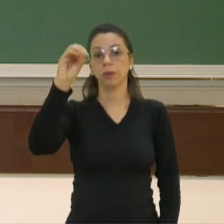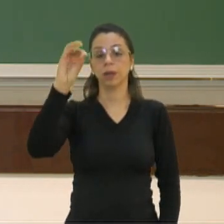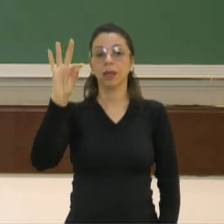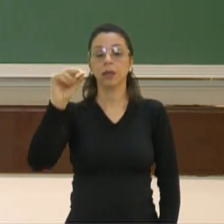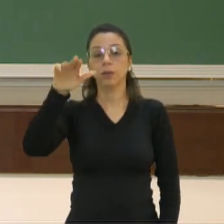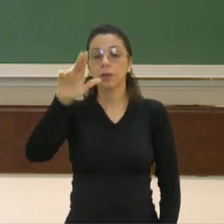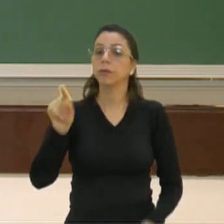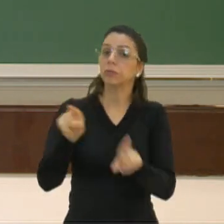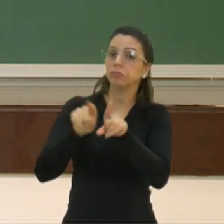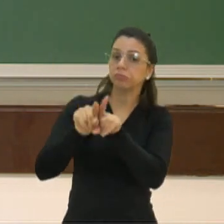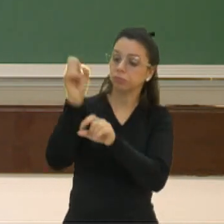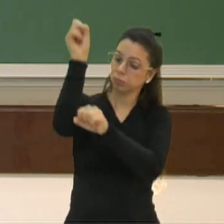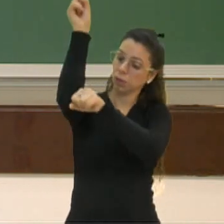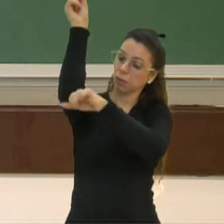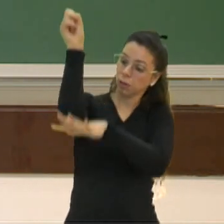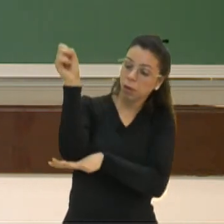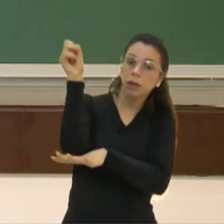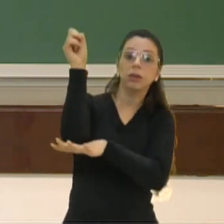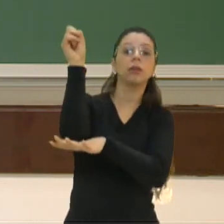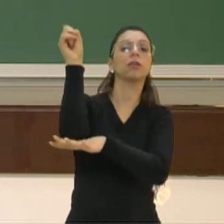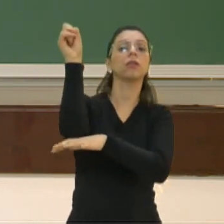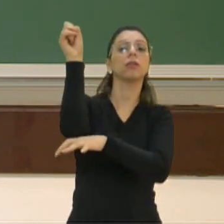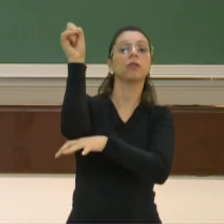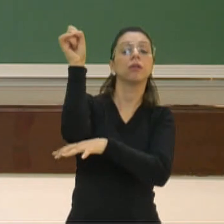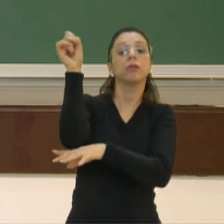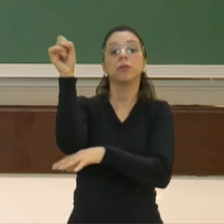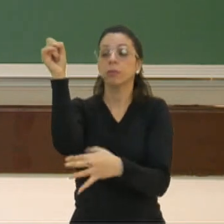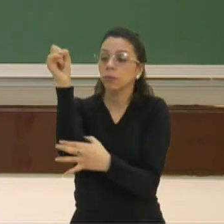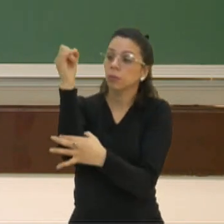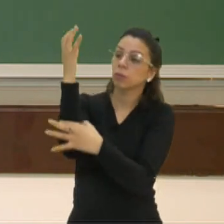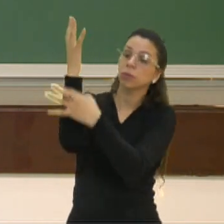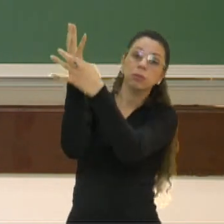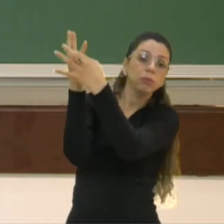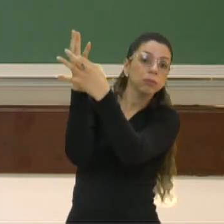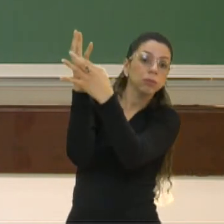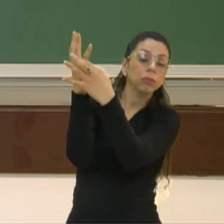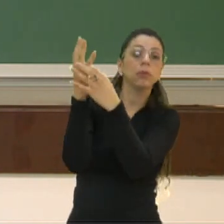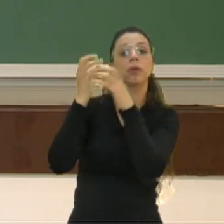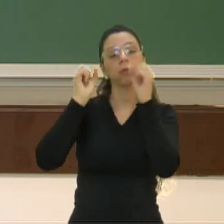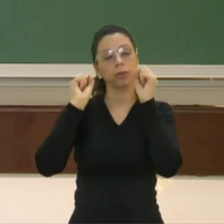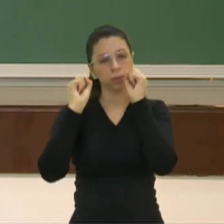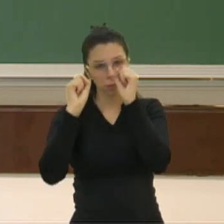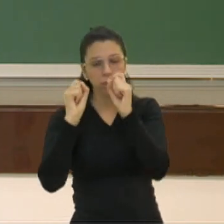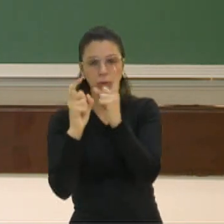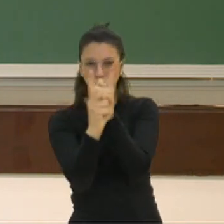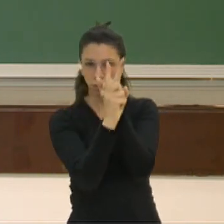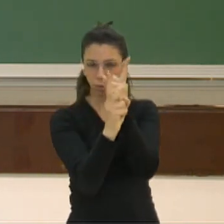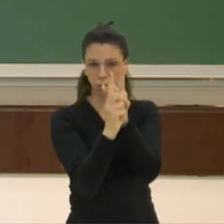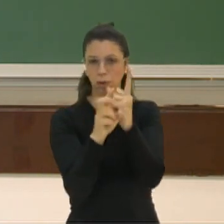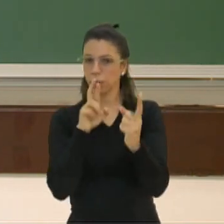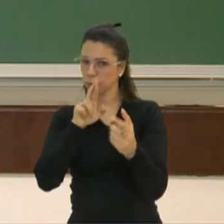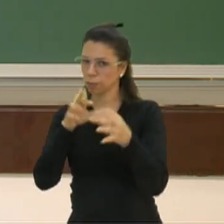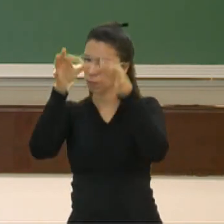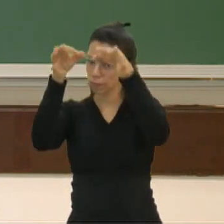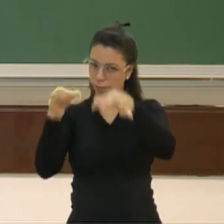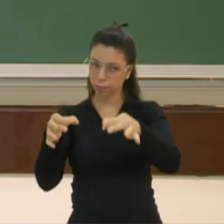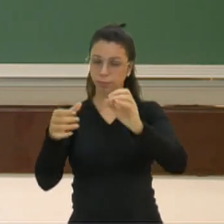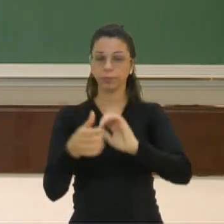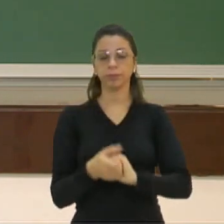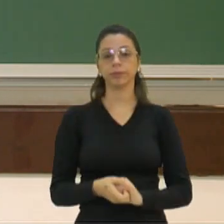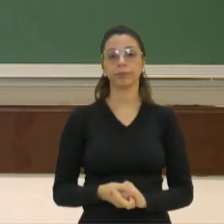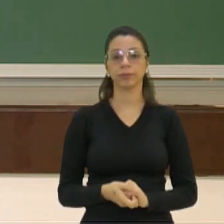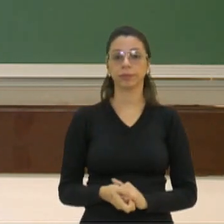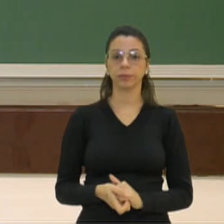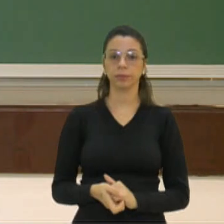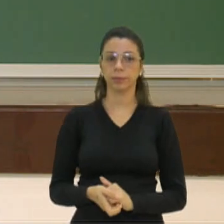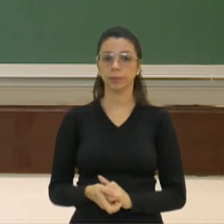sobre as raízes das plantas. A gente falou sobre os caules. Então, dava para encontrar a resposta correta aqui. Que, no